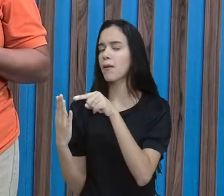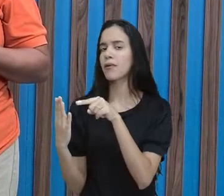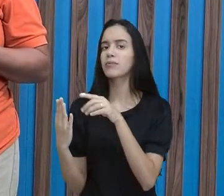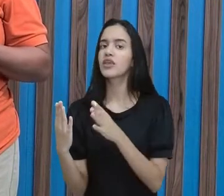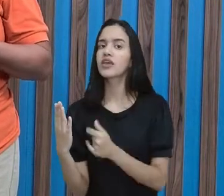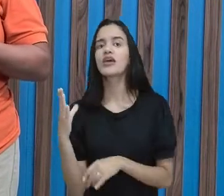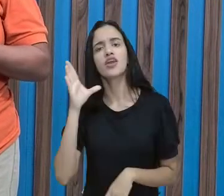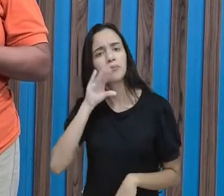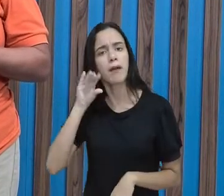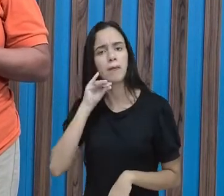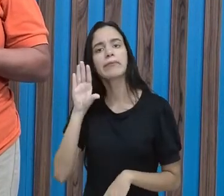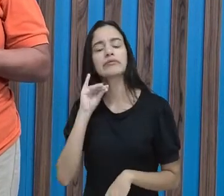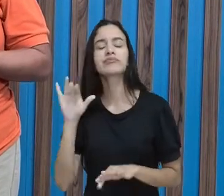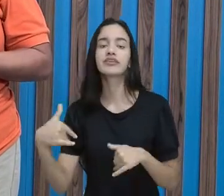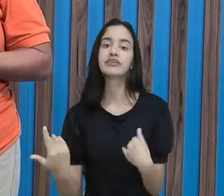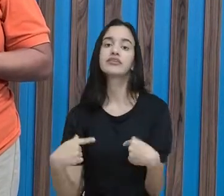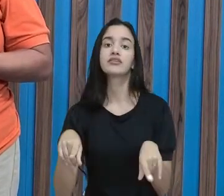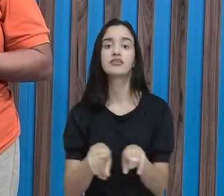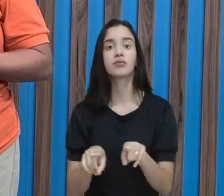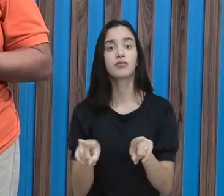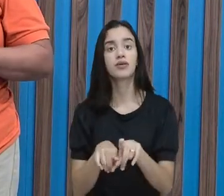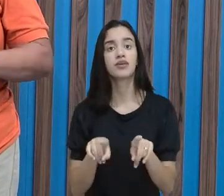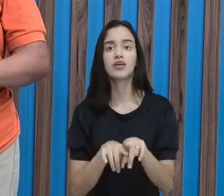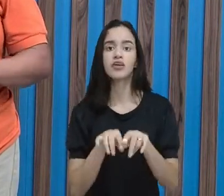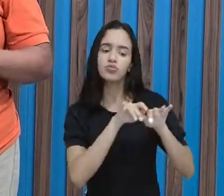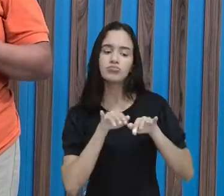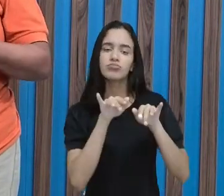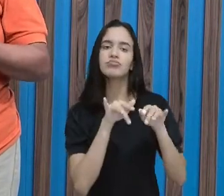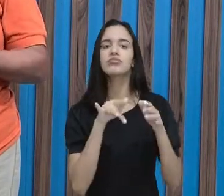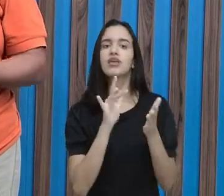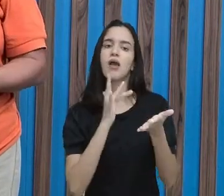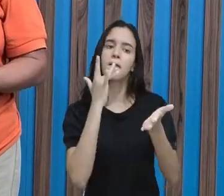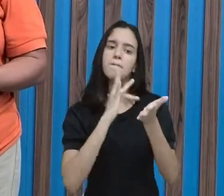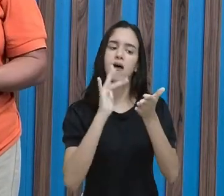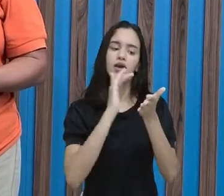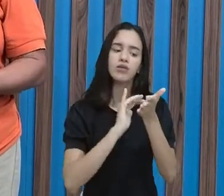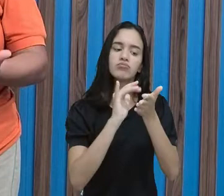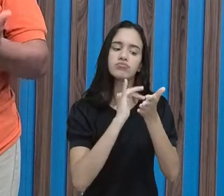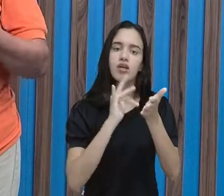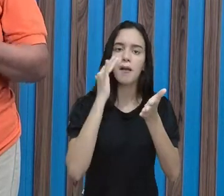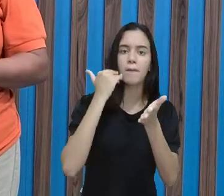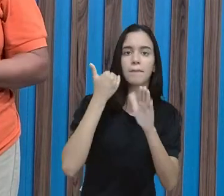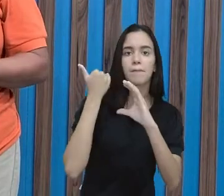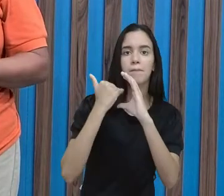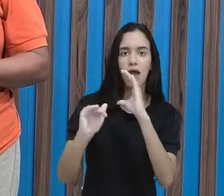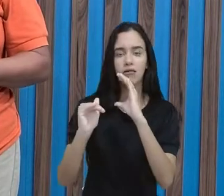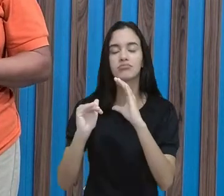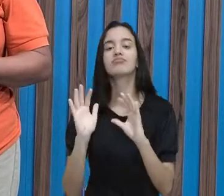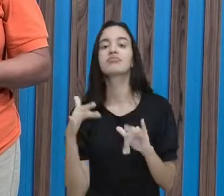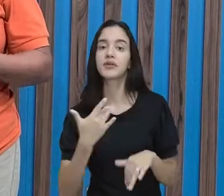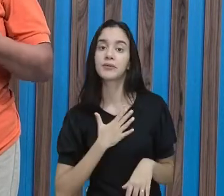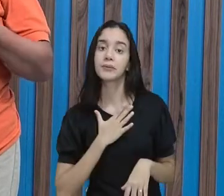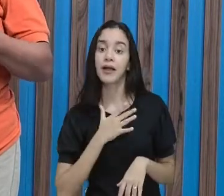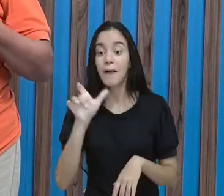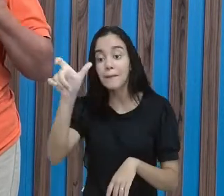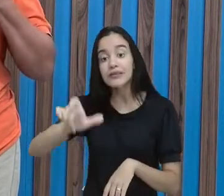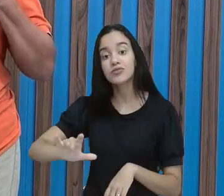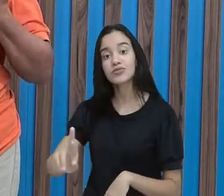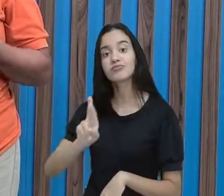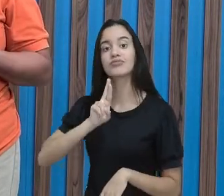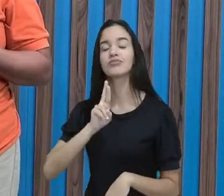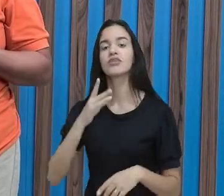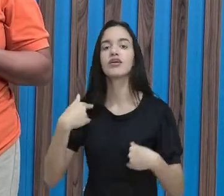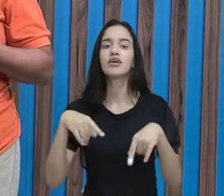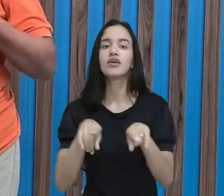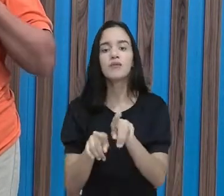com alguém. Eu posso digitar uma mensagem e mandar essa mensagem para alguém que me responde. Eu posso me comunicar através